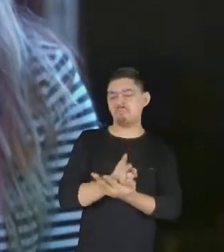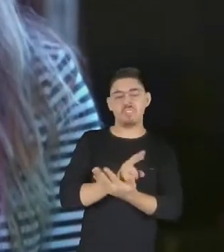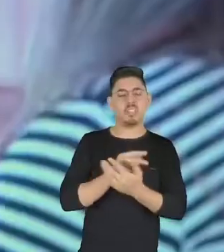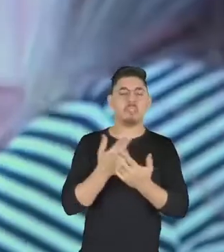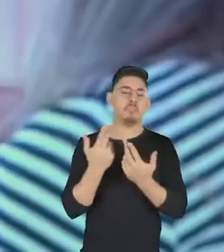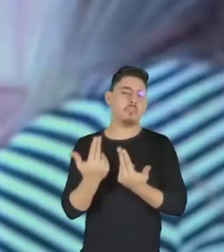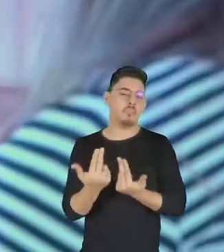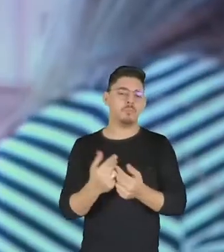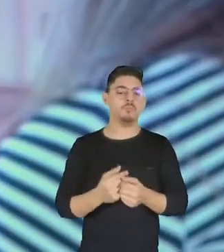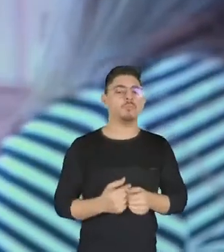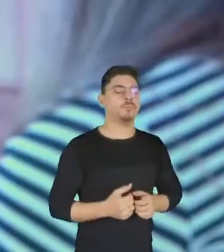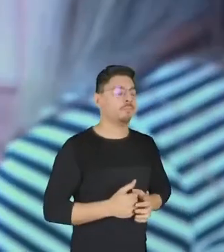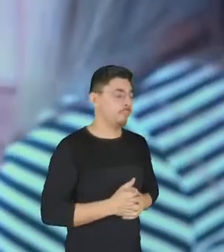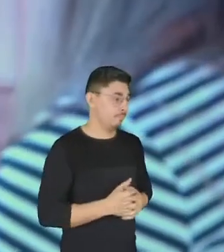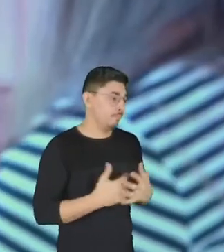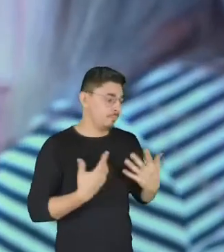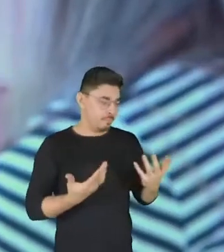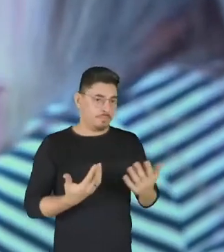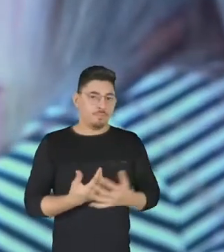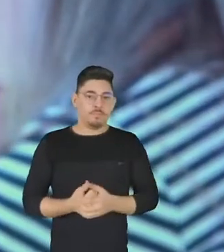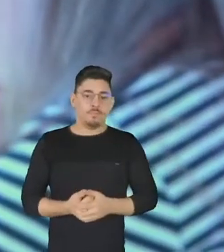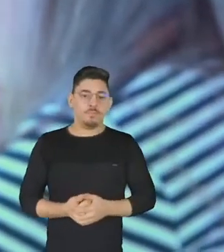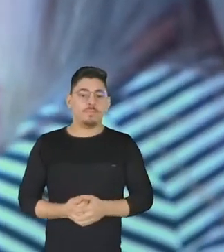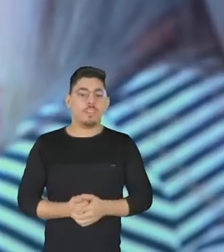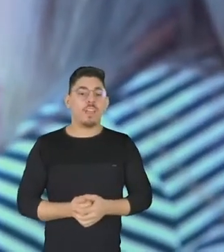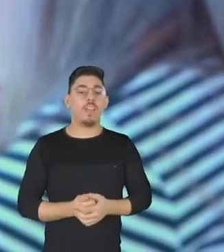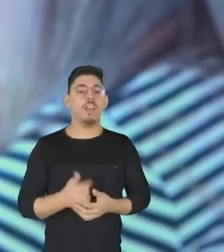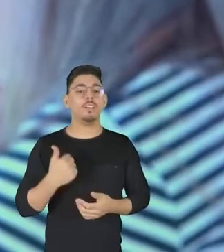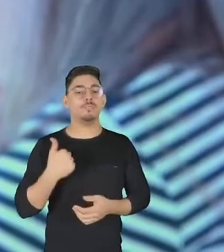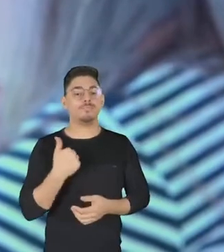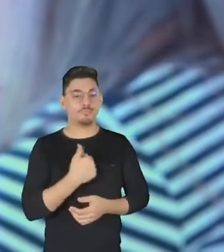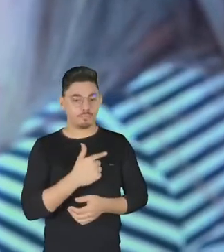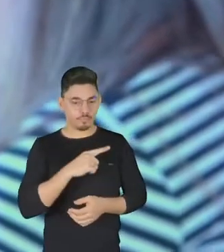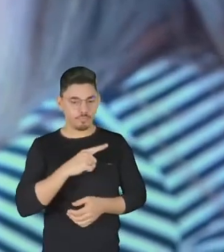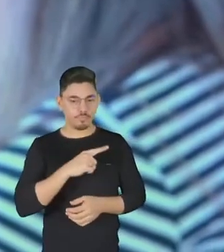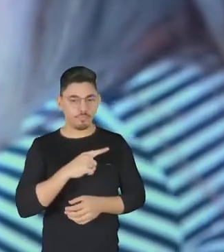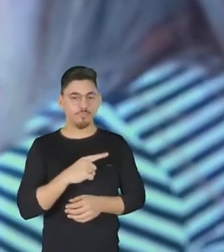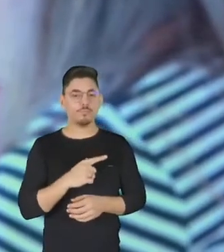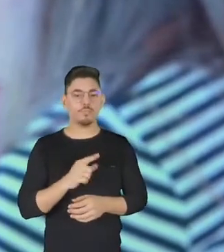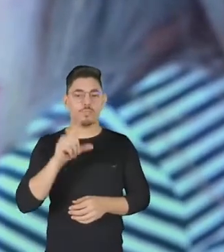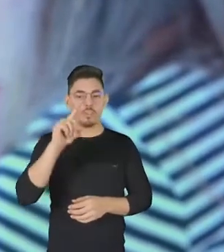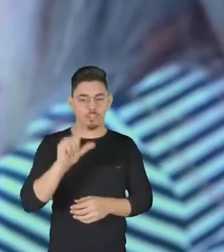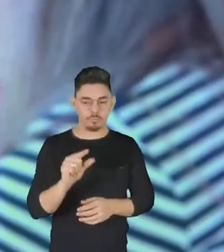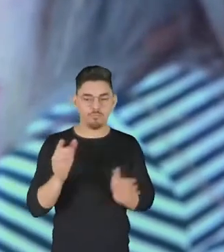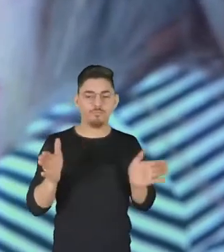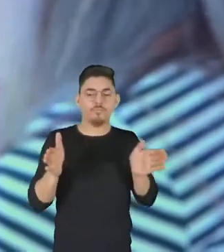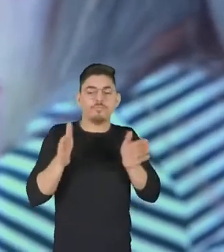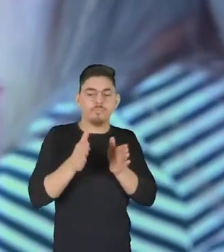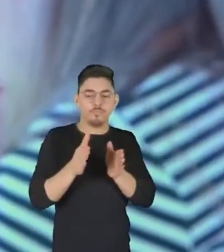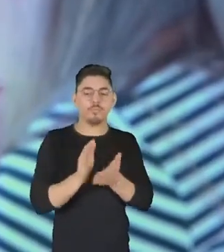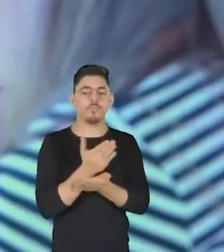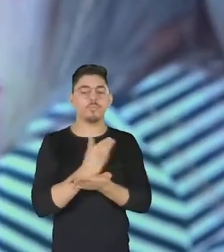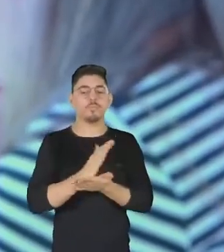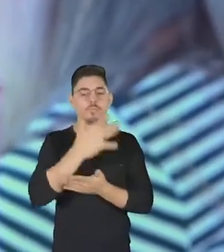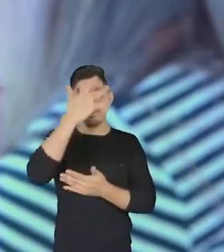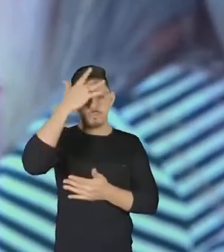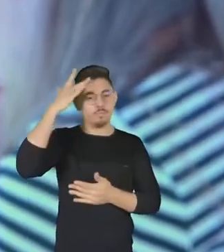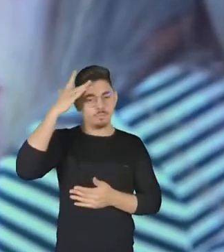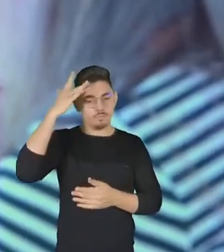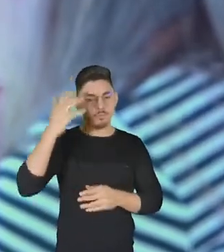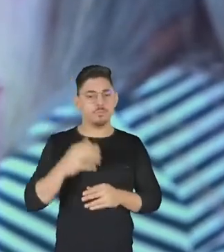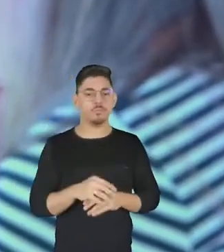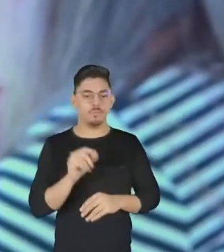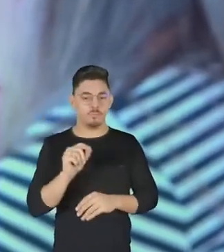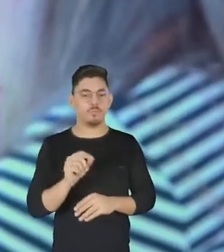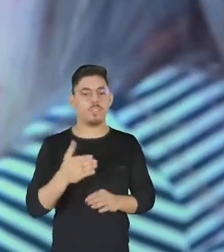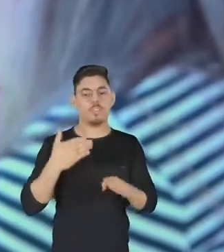coisa? Então, nós tivemos uma diminuição de algumas pessoas que estavam no